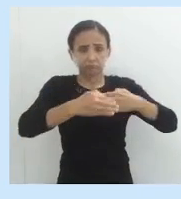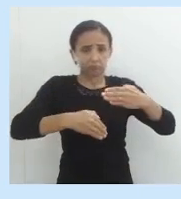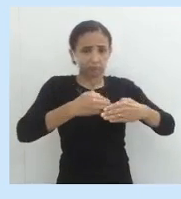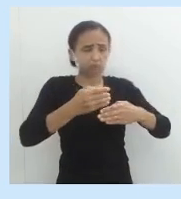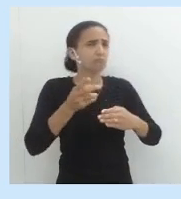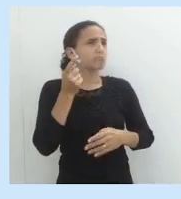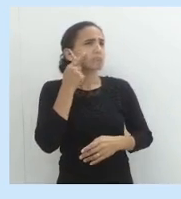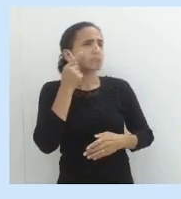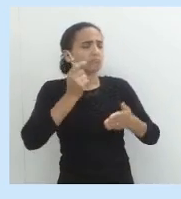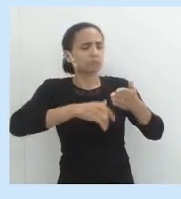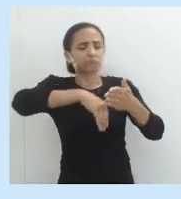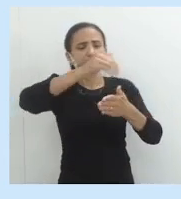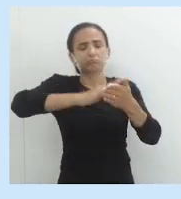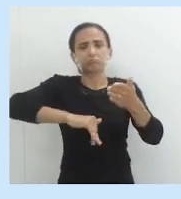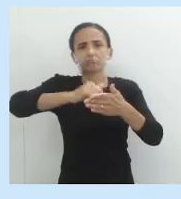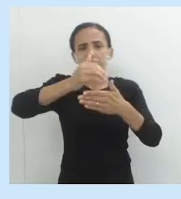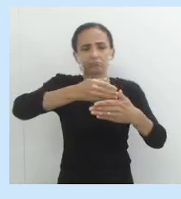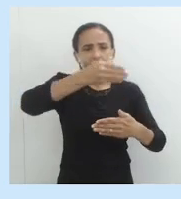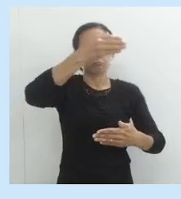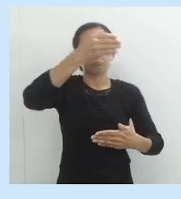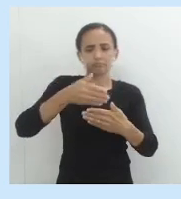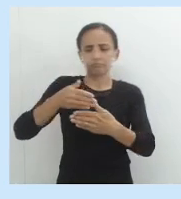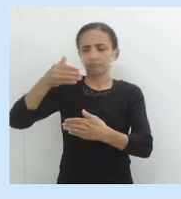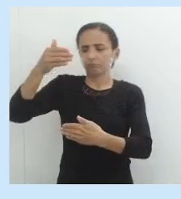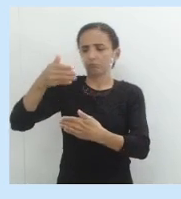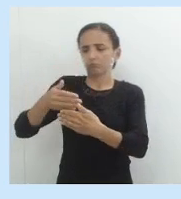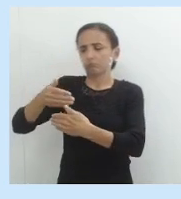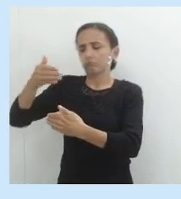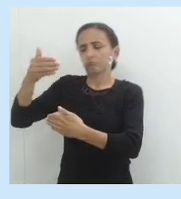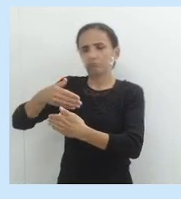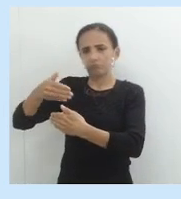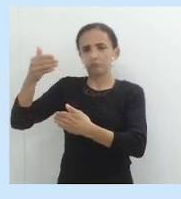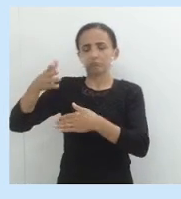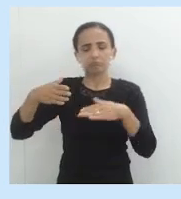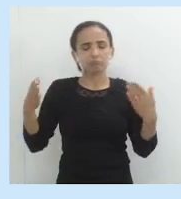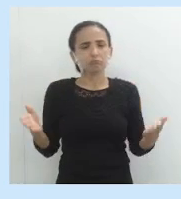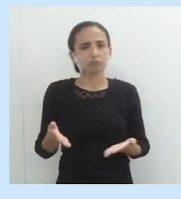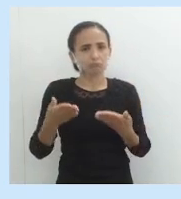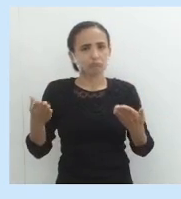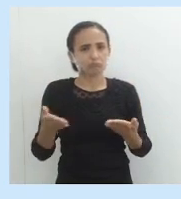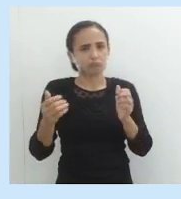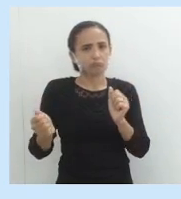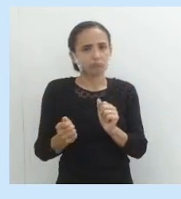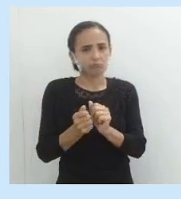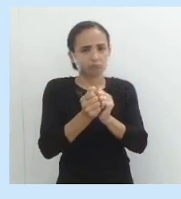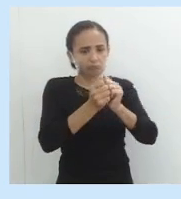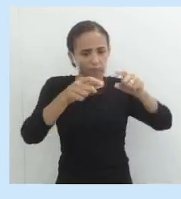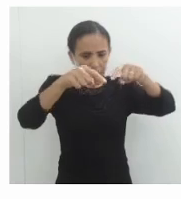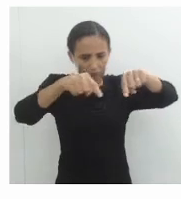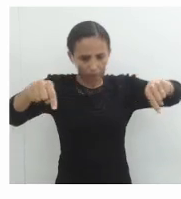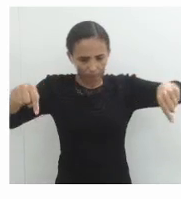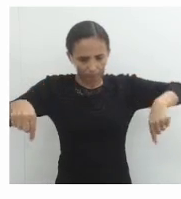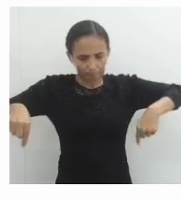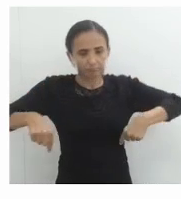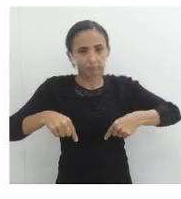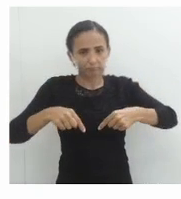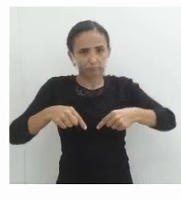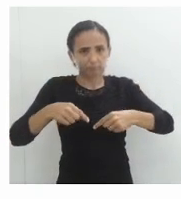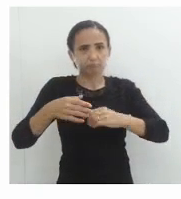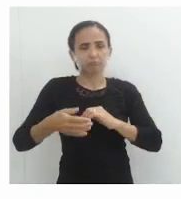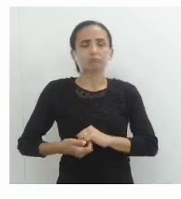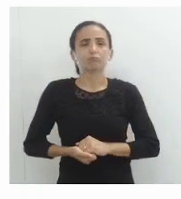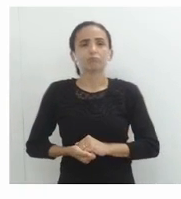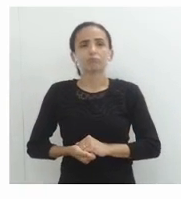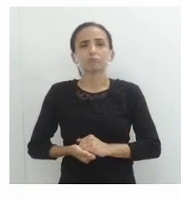que eram feitas nos muros, nas paredes, né, para enfeitar lá essa sala mortuária.